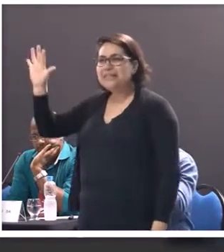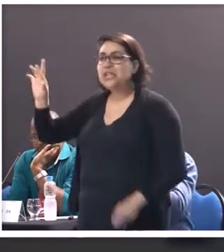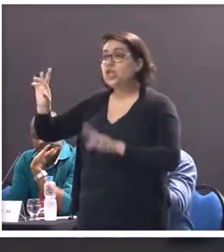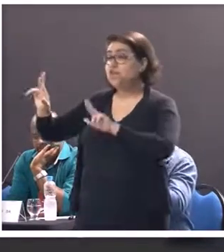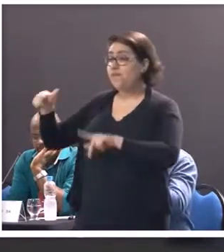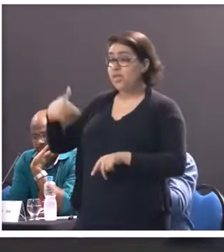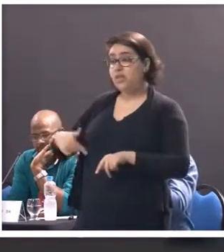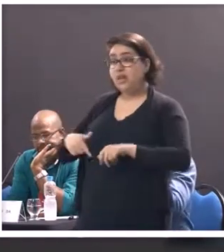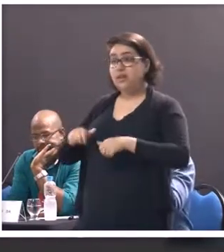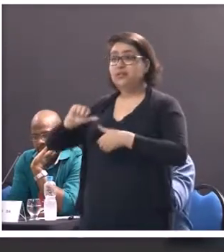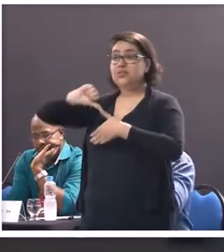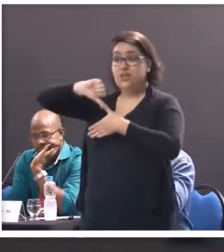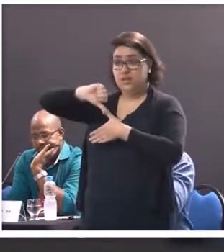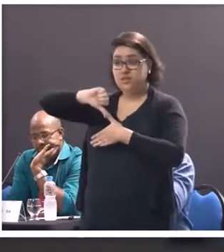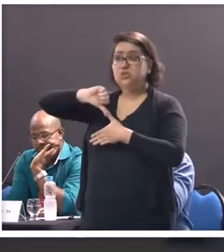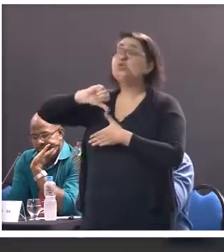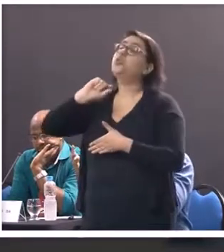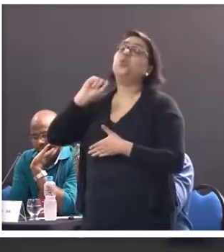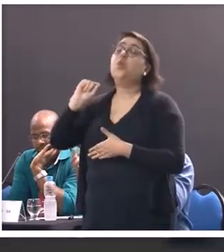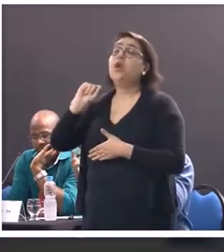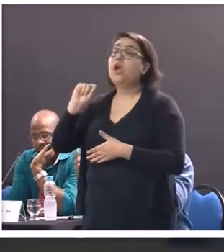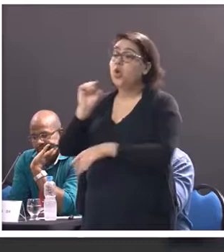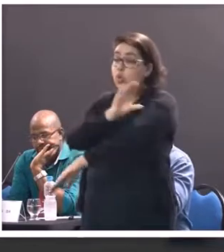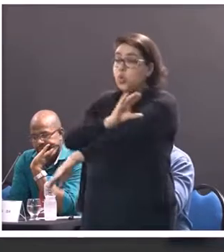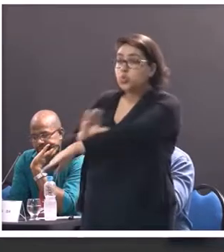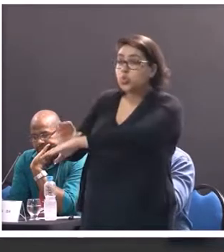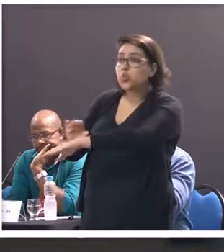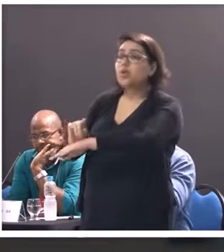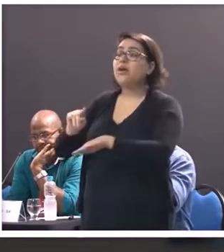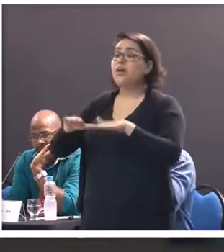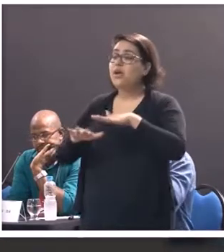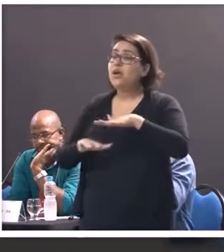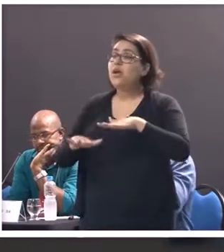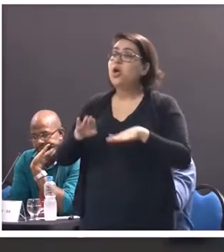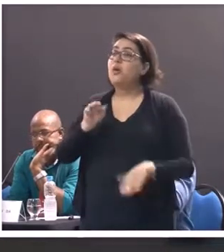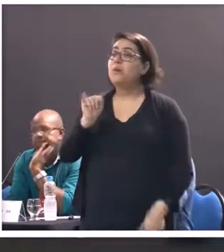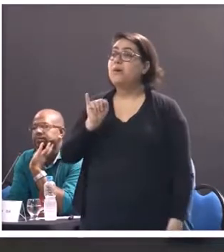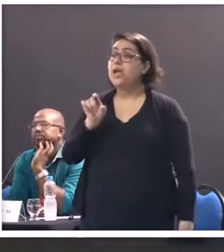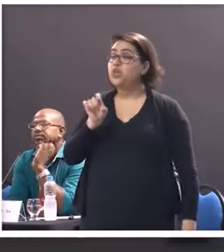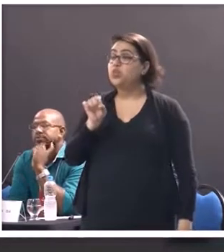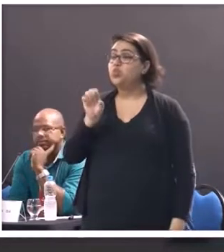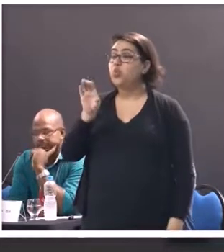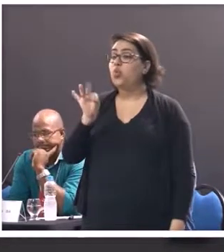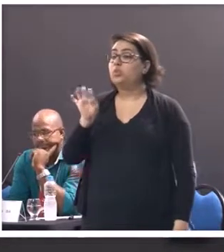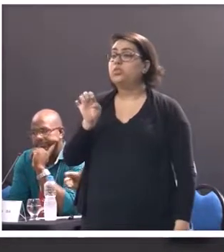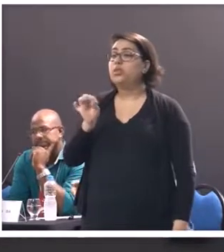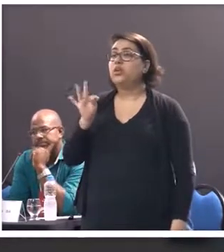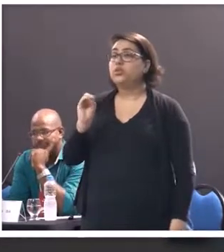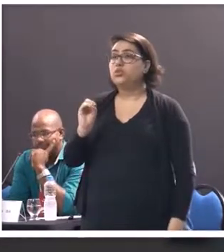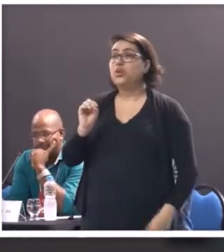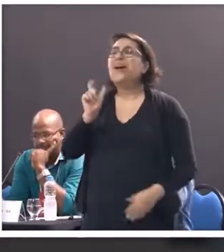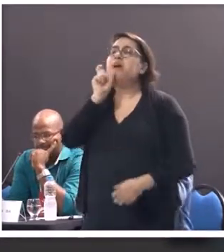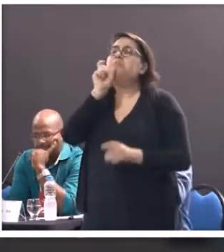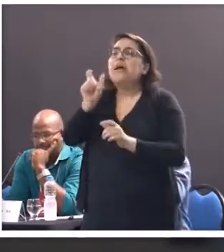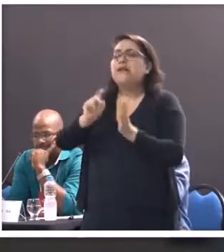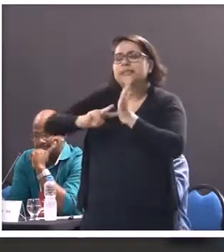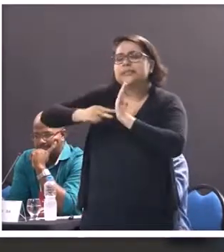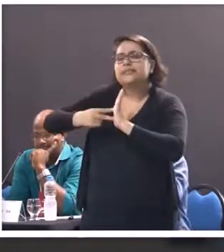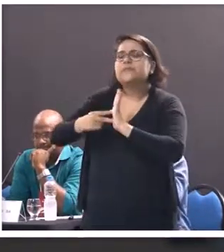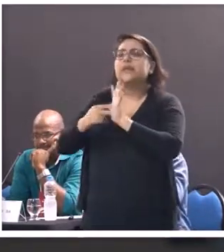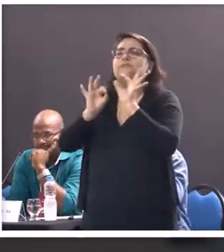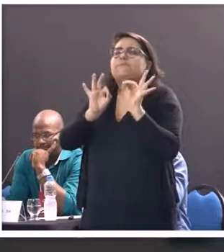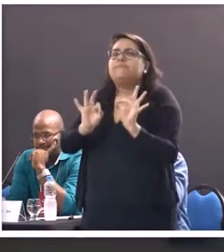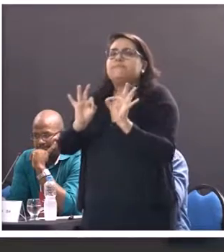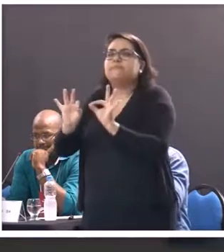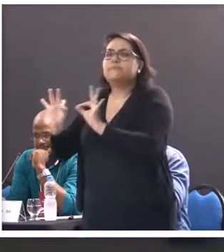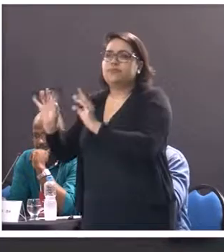nós latinos, a cultura é de baixo contexto. A palavra ela carrega em si totalmente o significado daquilo que